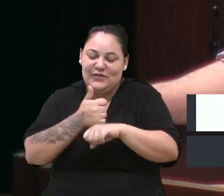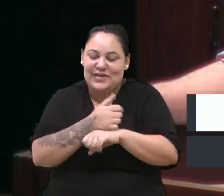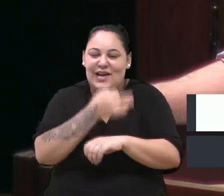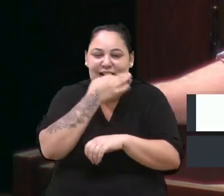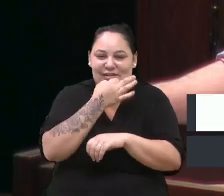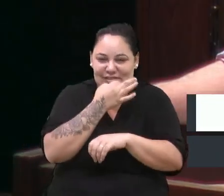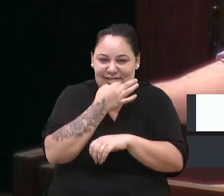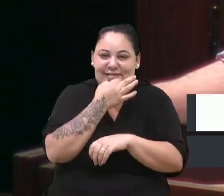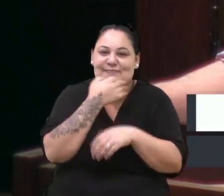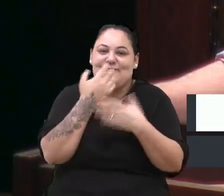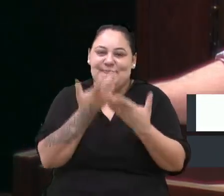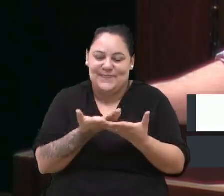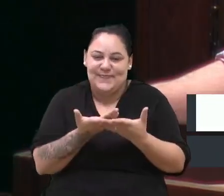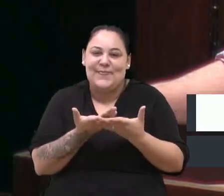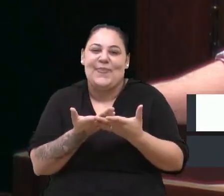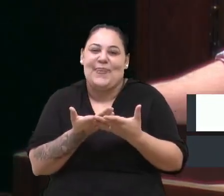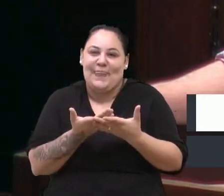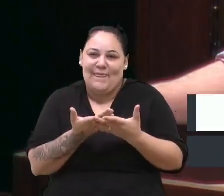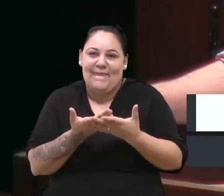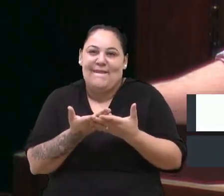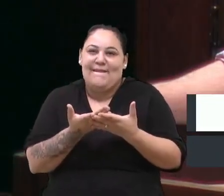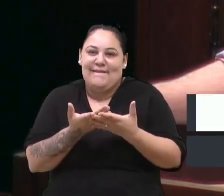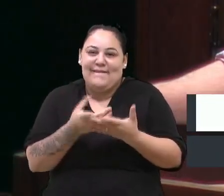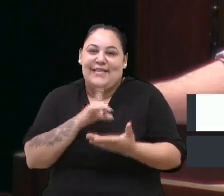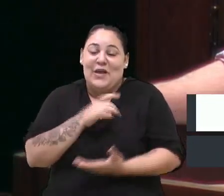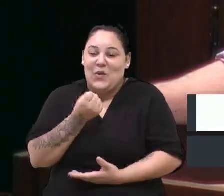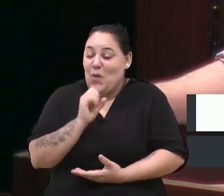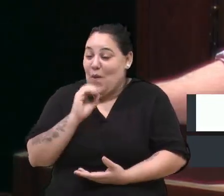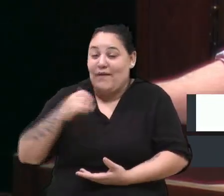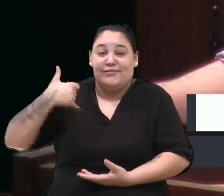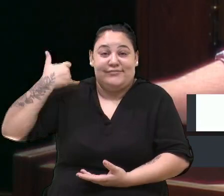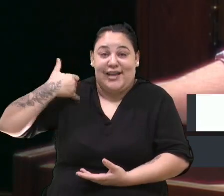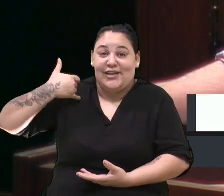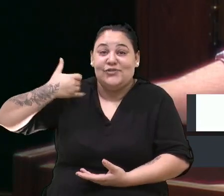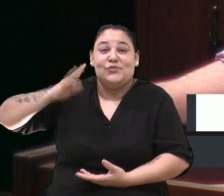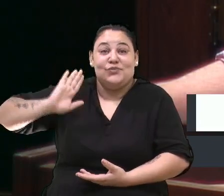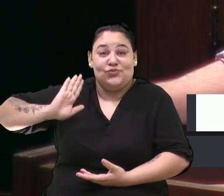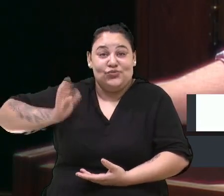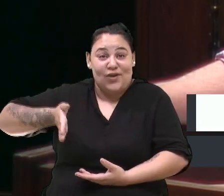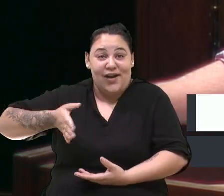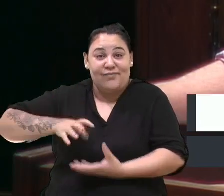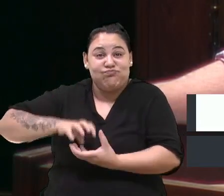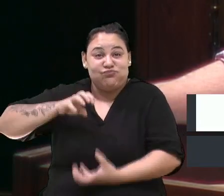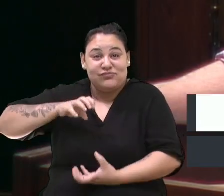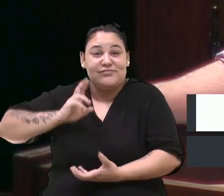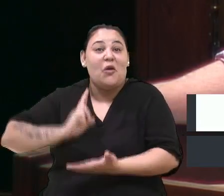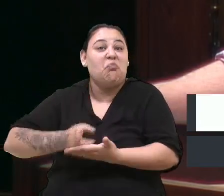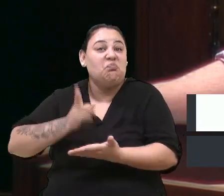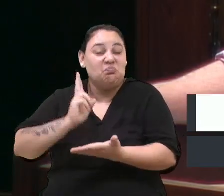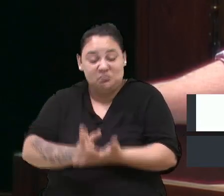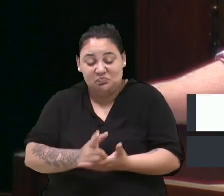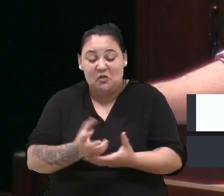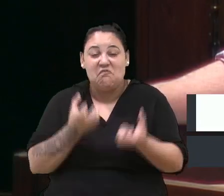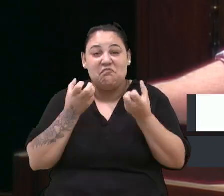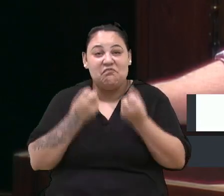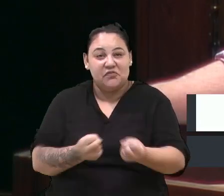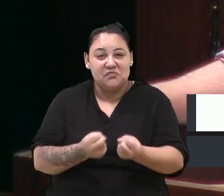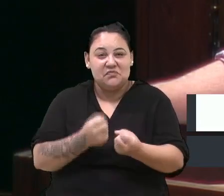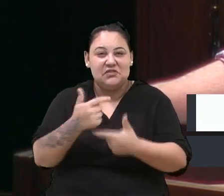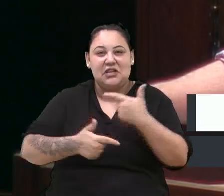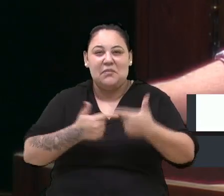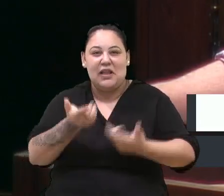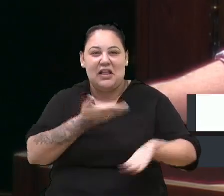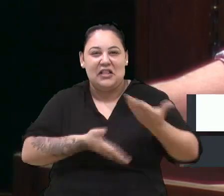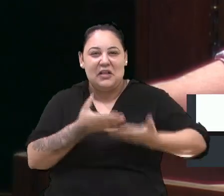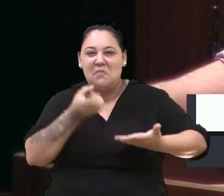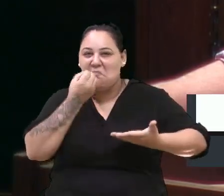que, mesmo com a idade avançada, continuam firmes trabalhando, né, e atendendo bem o